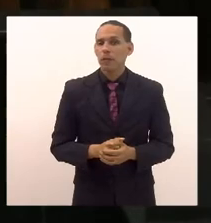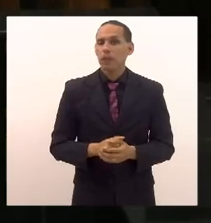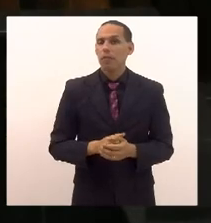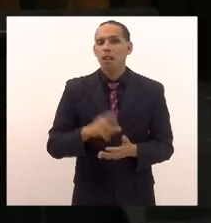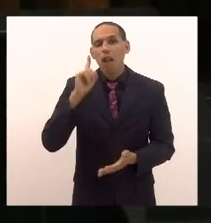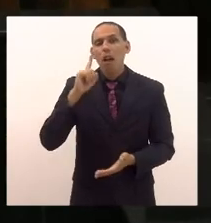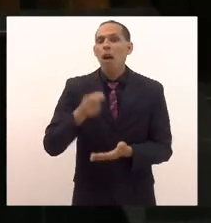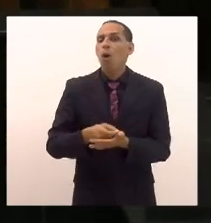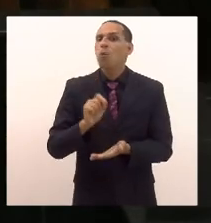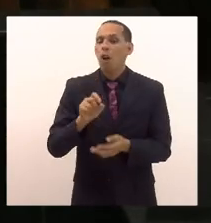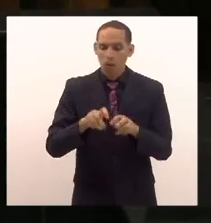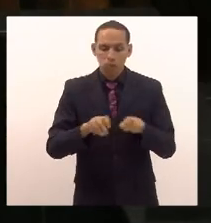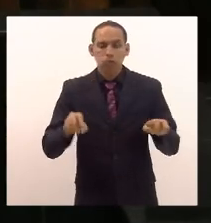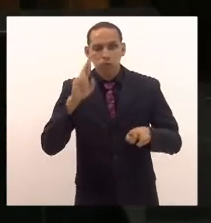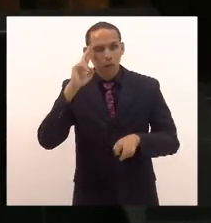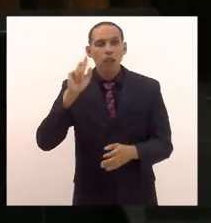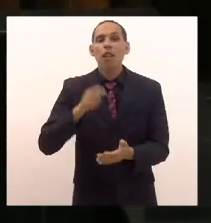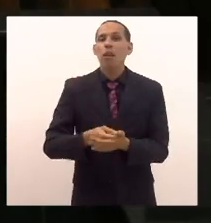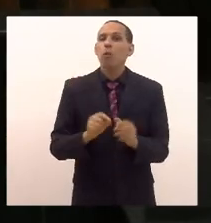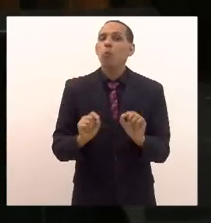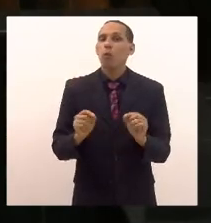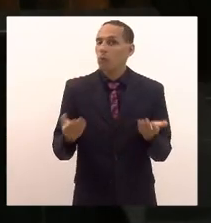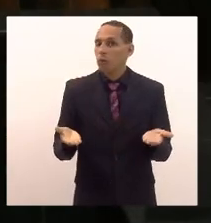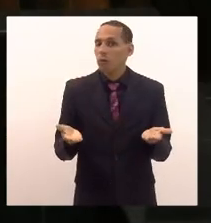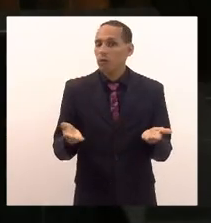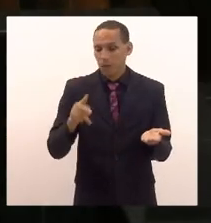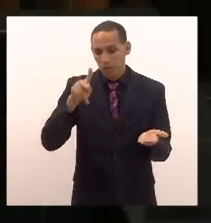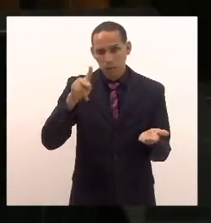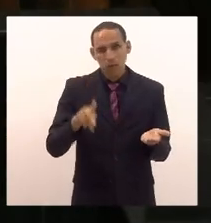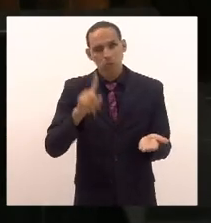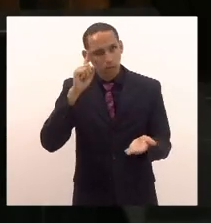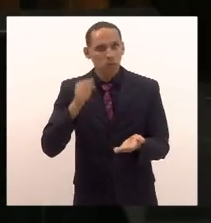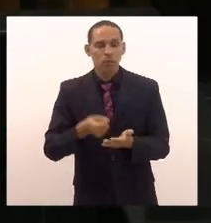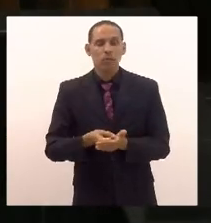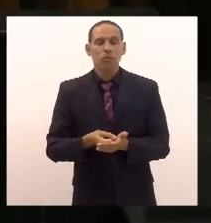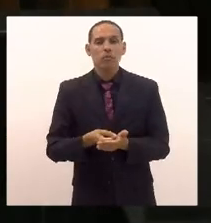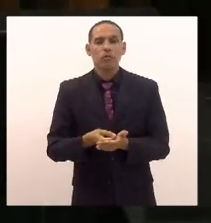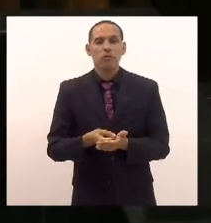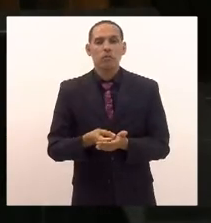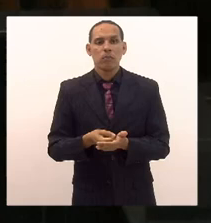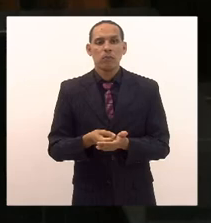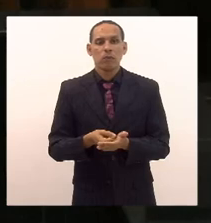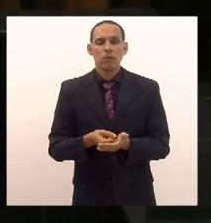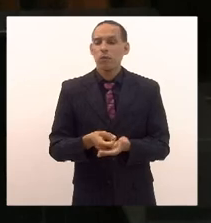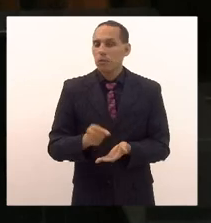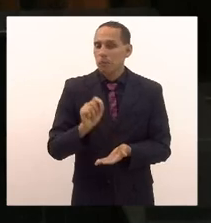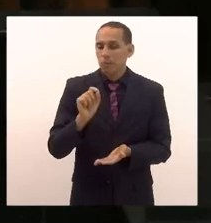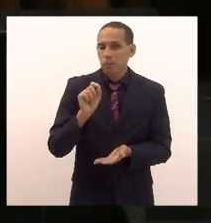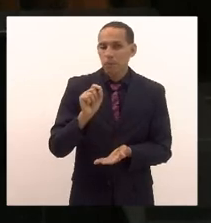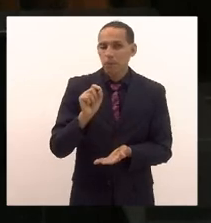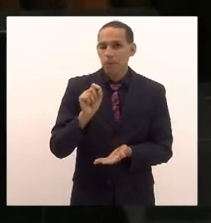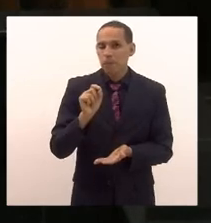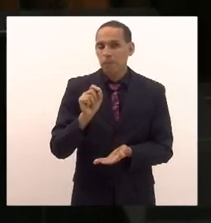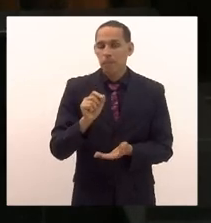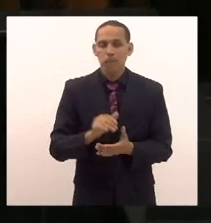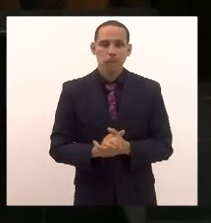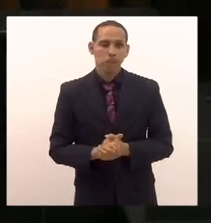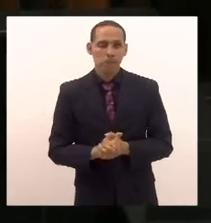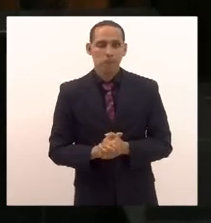decisão que tomou a mesa diretora através do presidente o que deu entrada